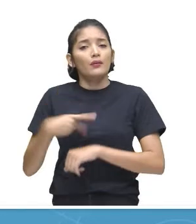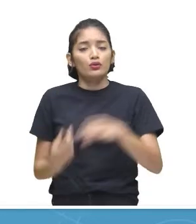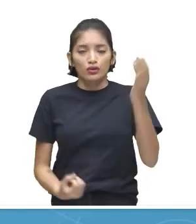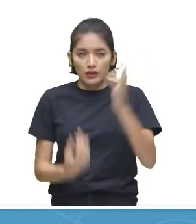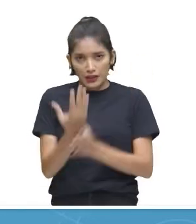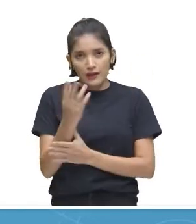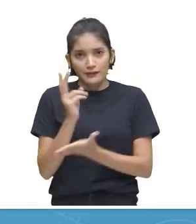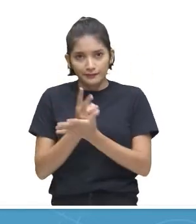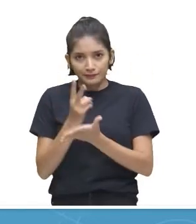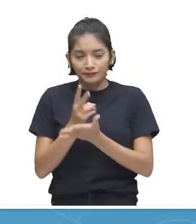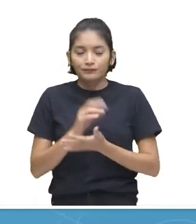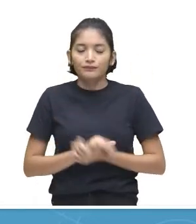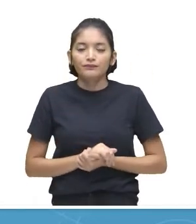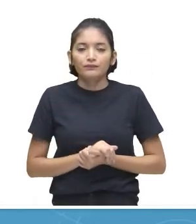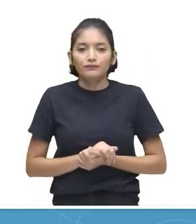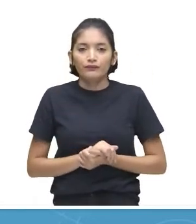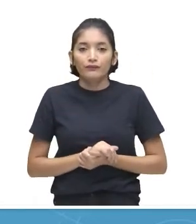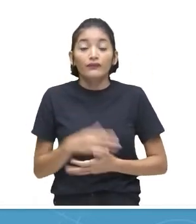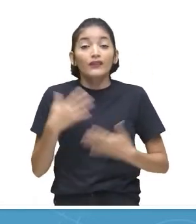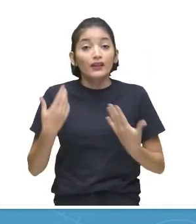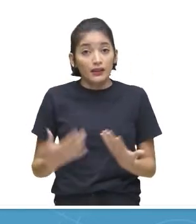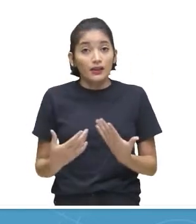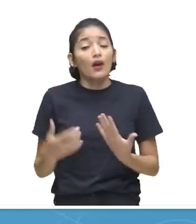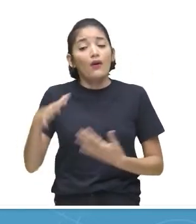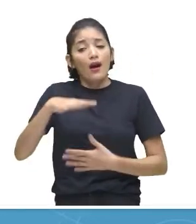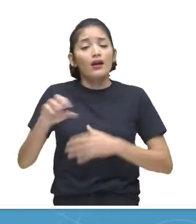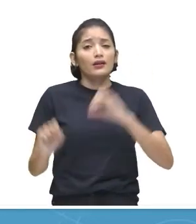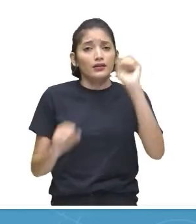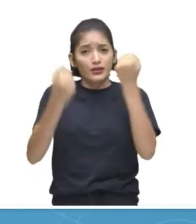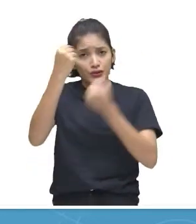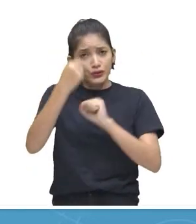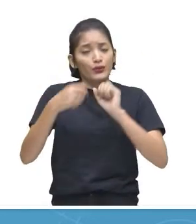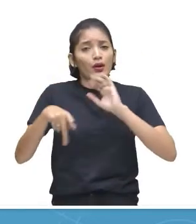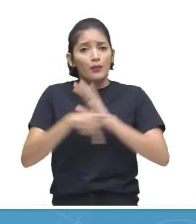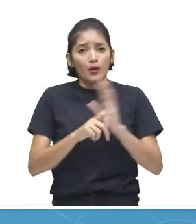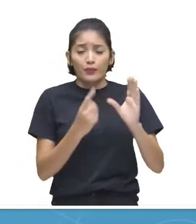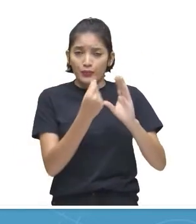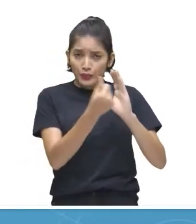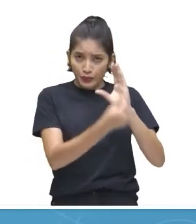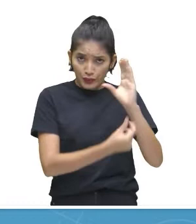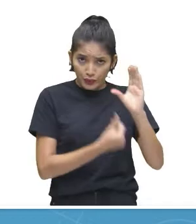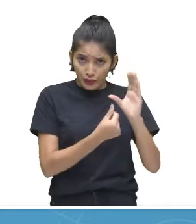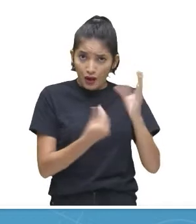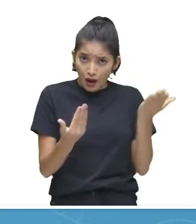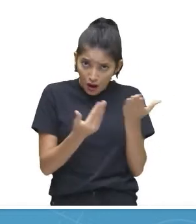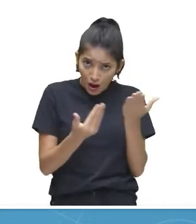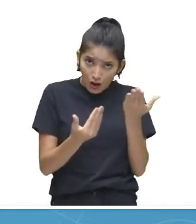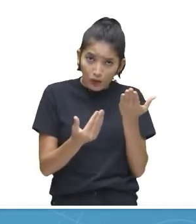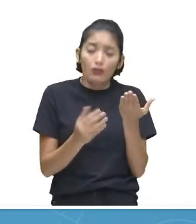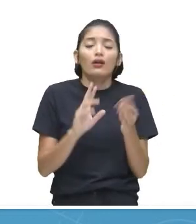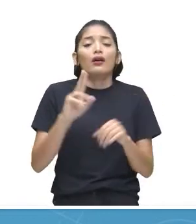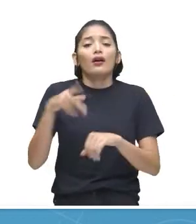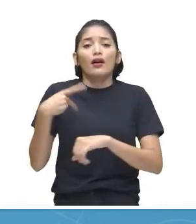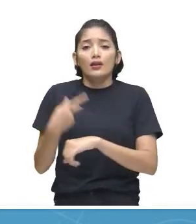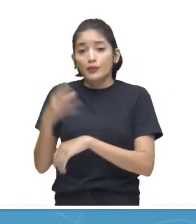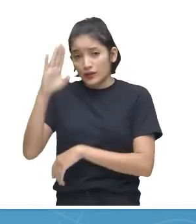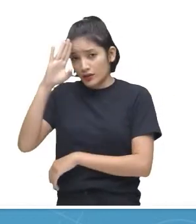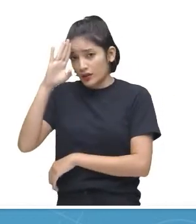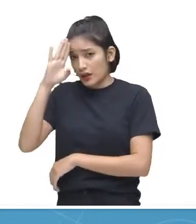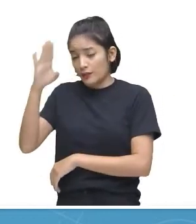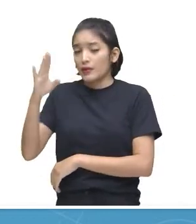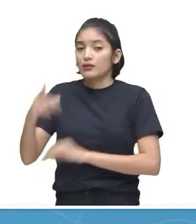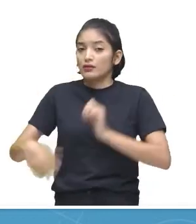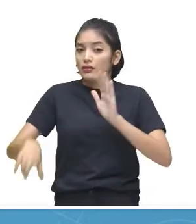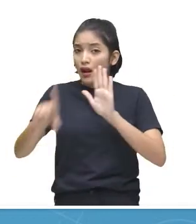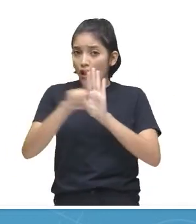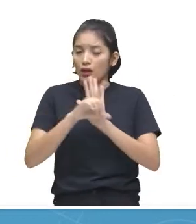vez mais. Ou seja, além das indústrias que dominaram o cenário do capitalismo industrial nesse momento, o sistema fundamentado nas leis